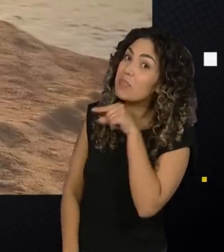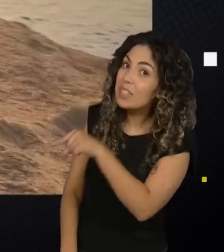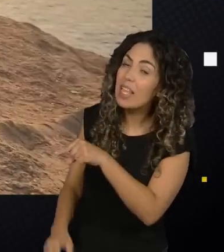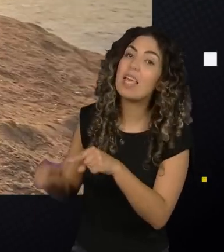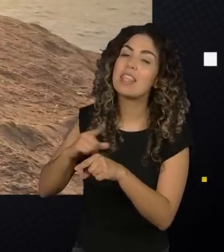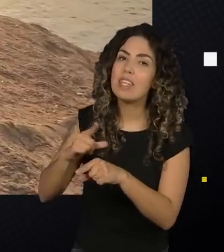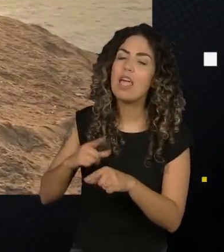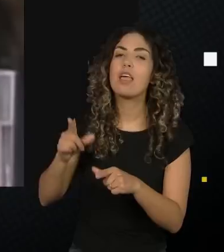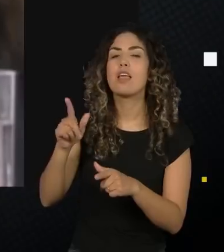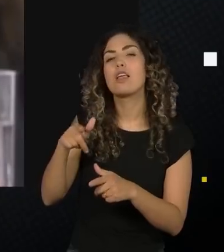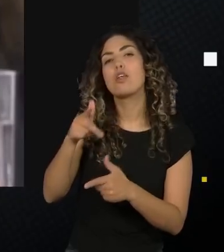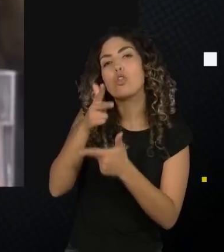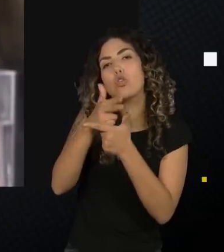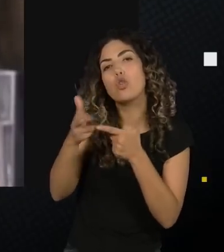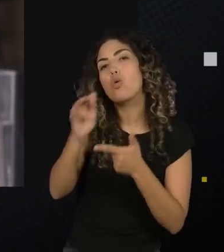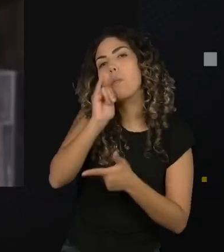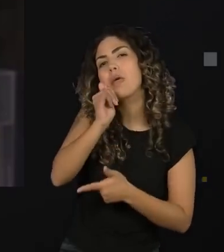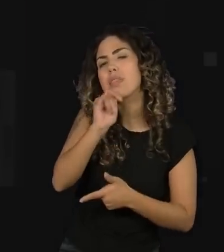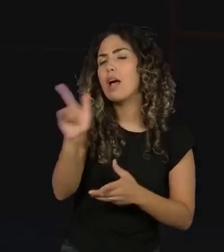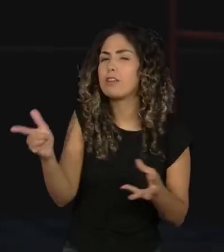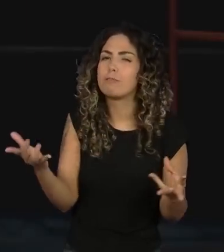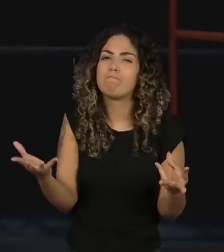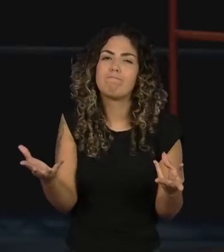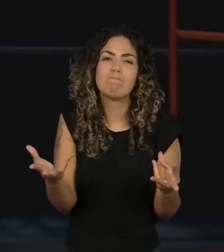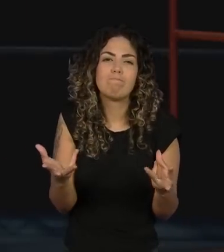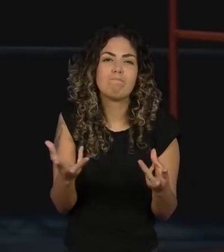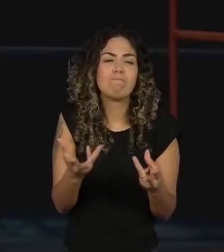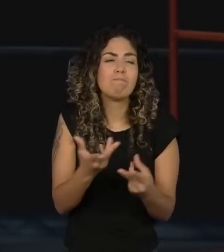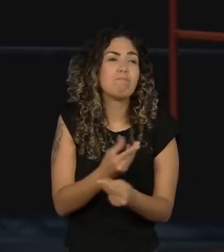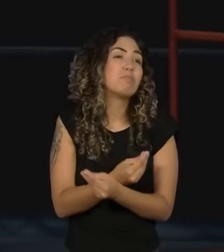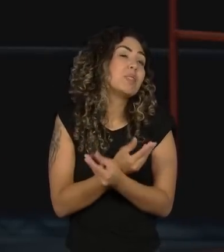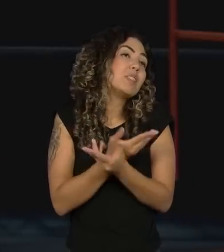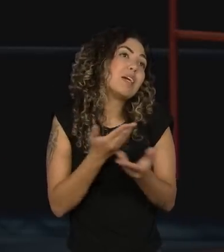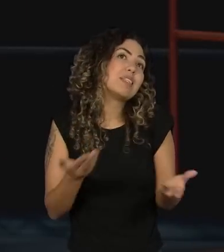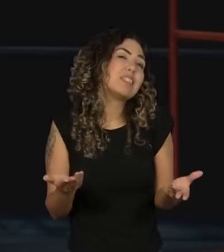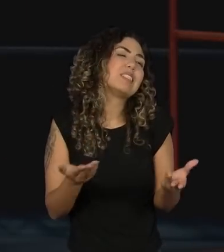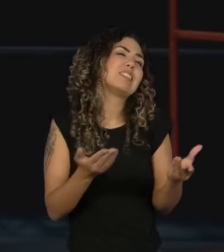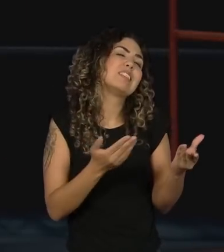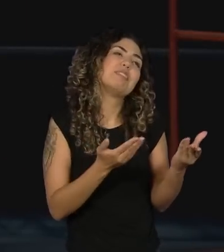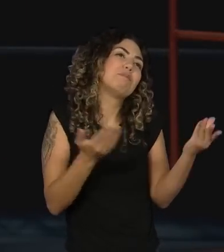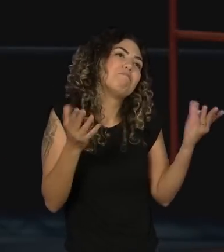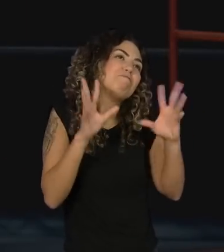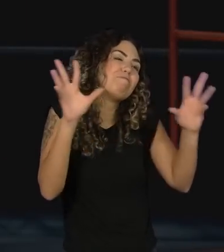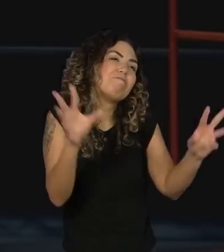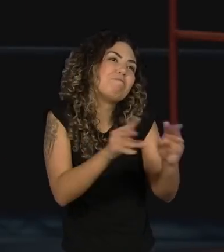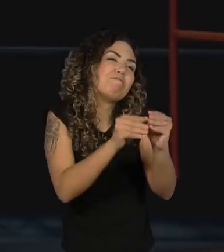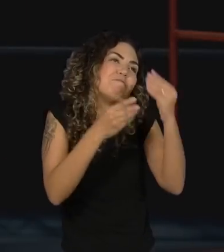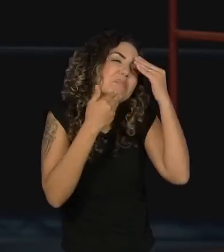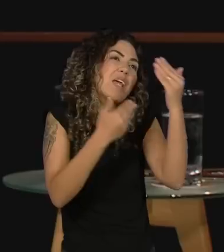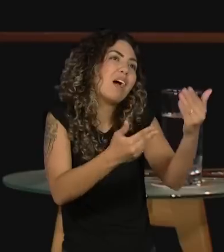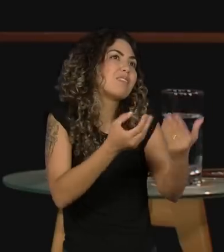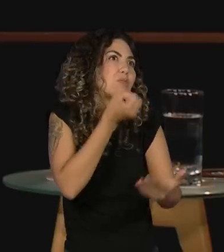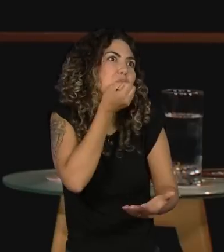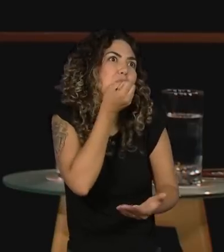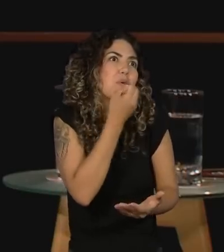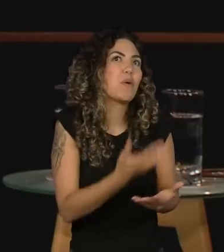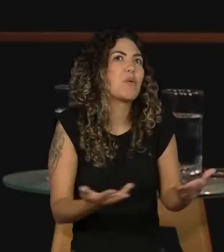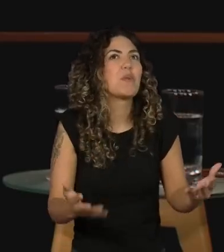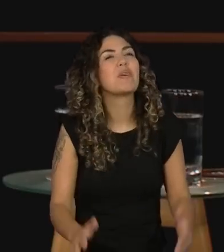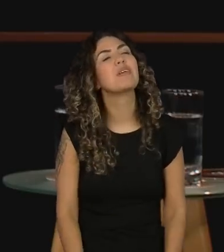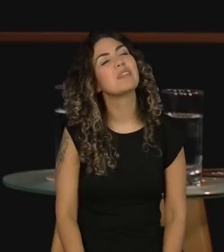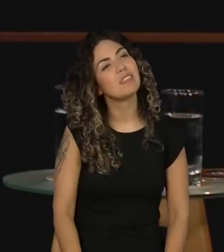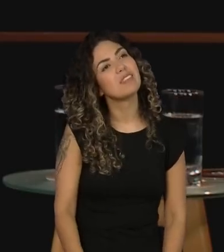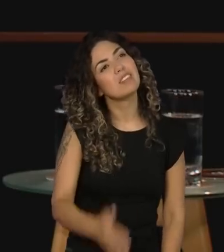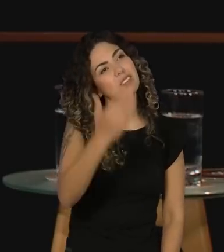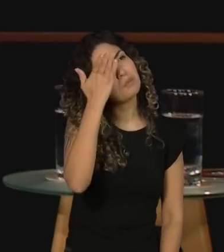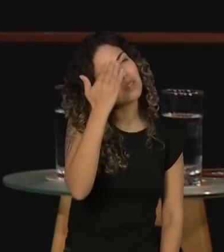documentário maravilhoso. E com isso a gente diz muito obrigada. Foi muito bom. Muito bem.